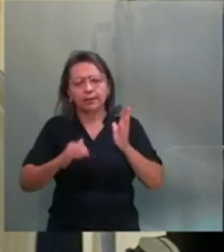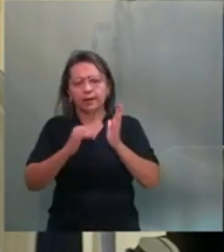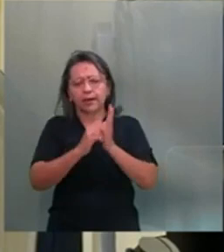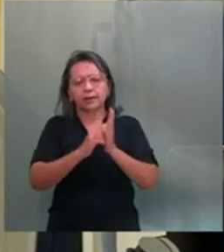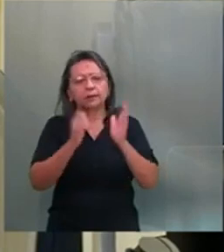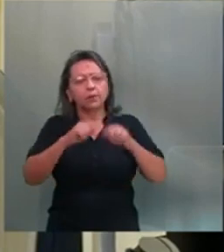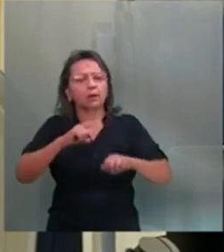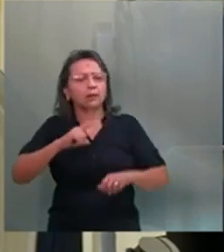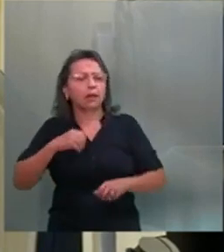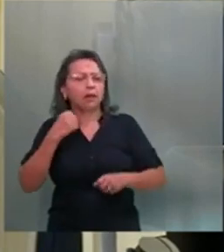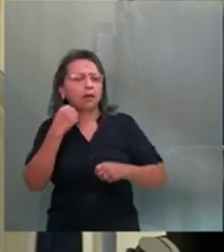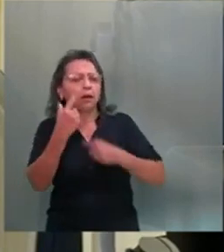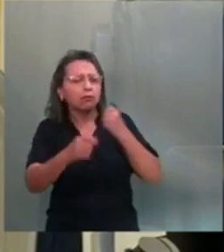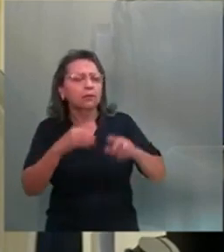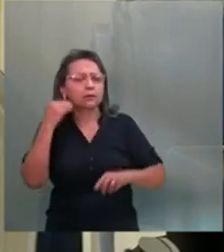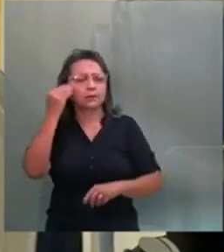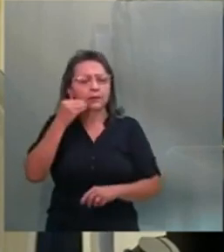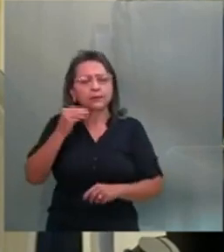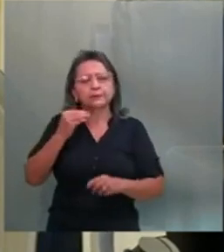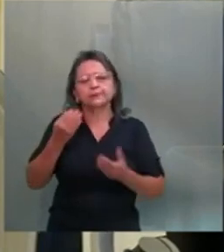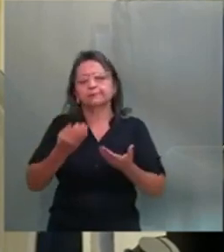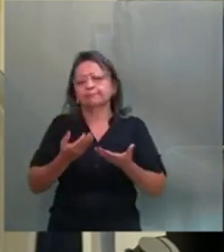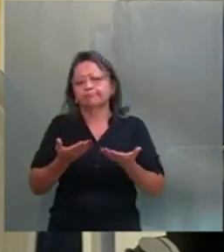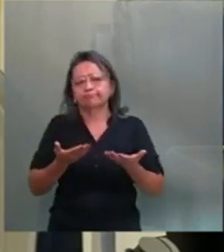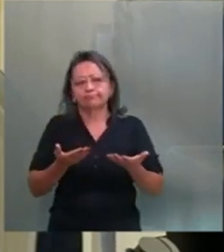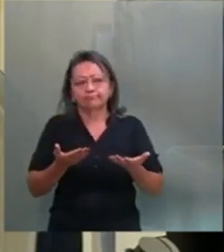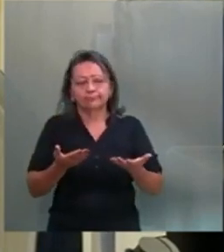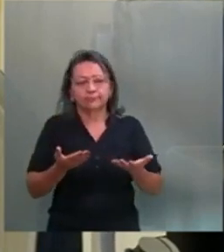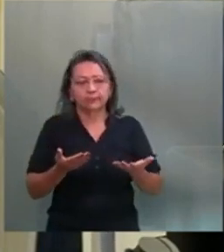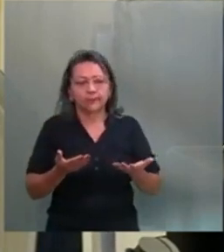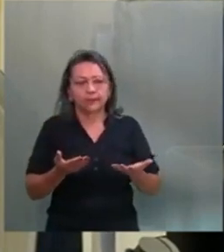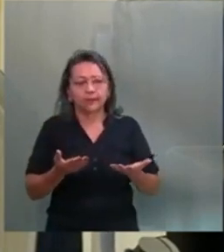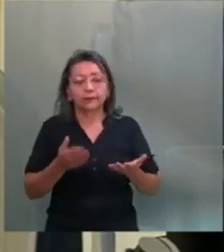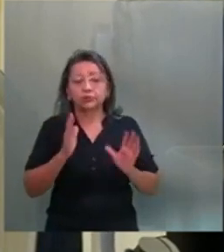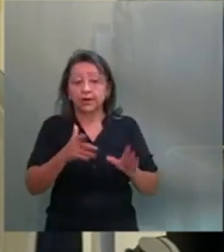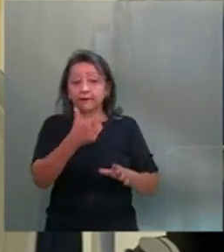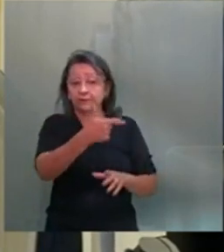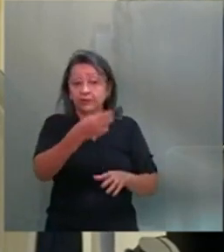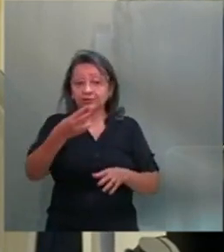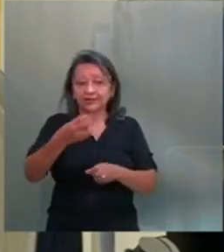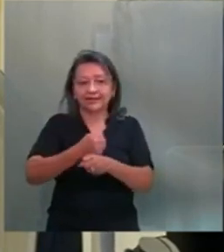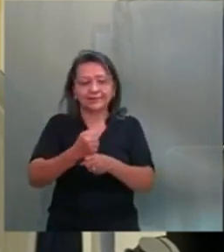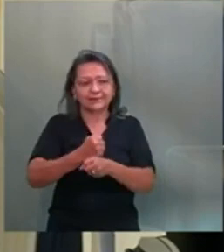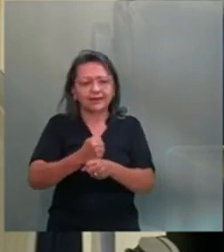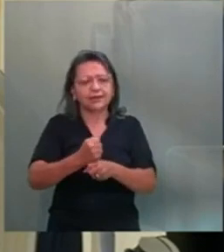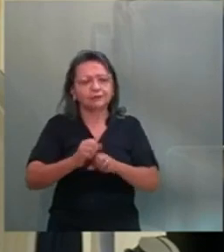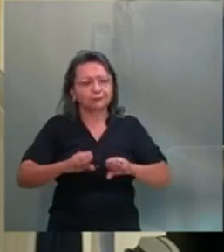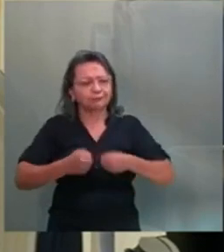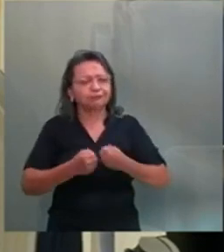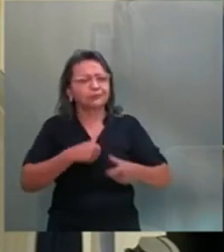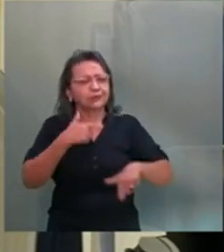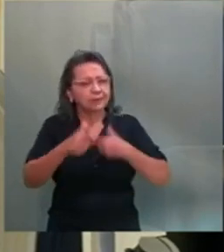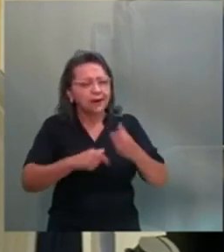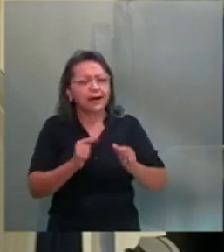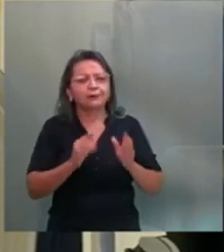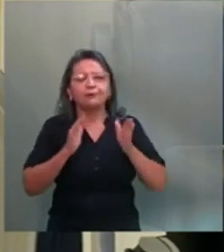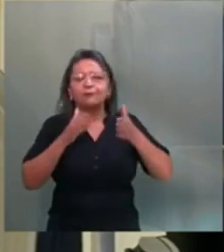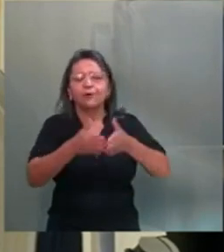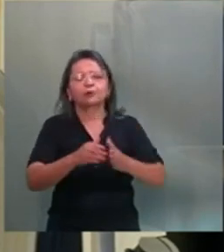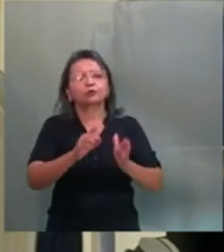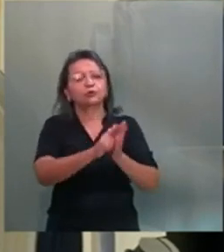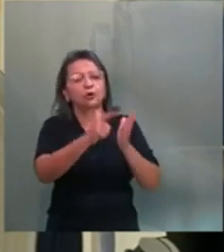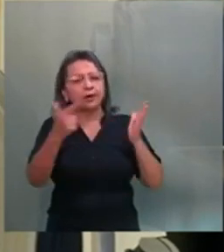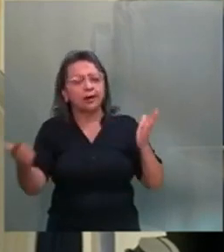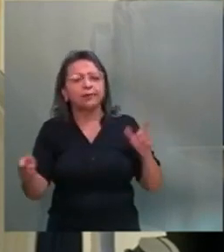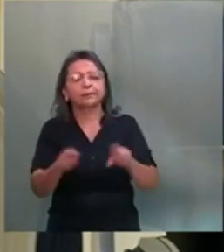alguma experiência do que falar, foram 23 anos de dedicação ao jornalismo, 37